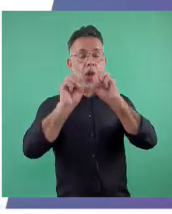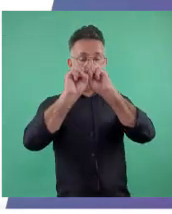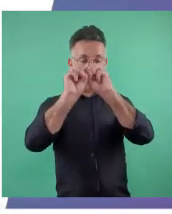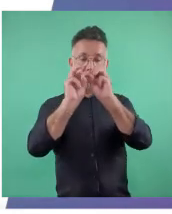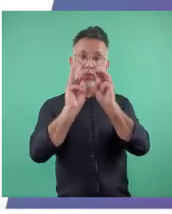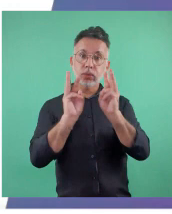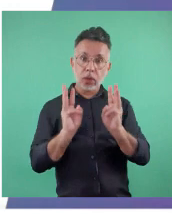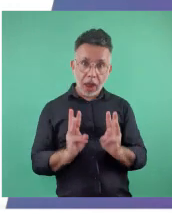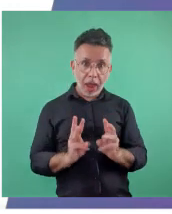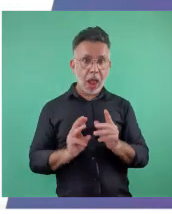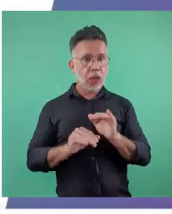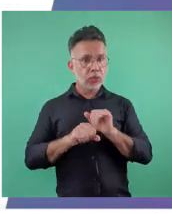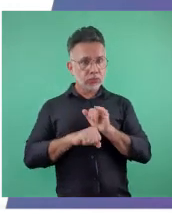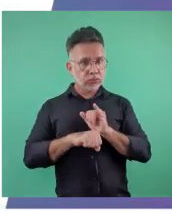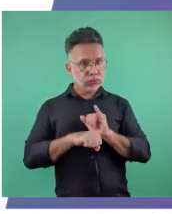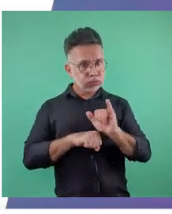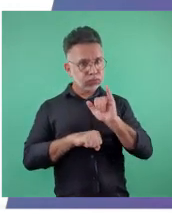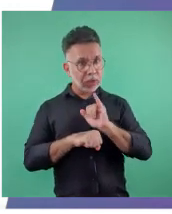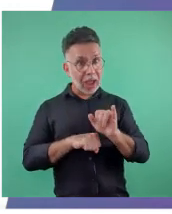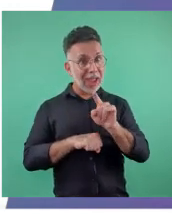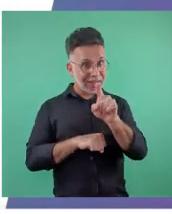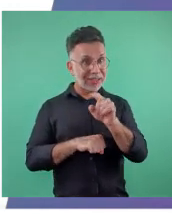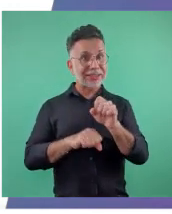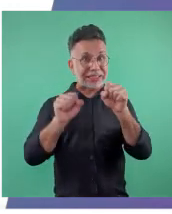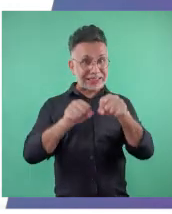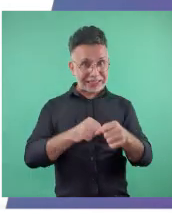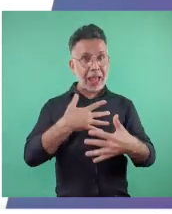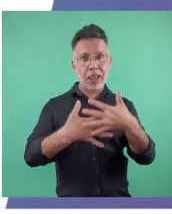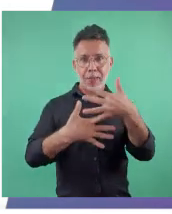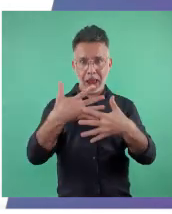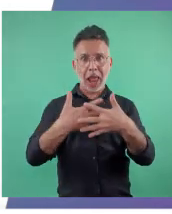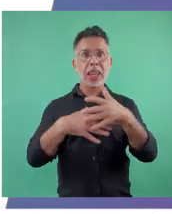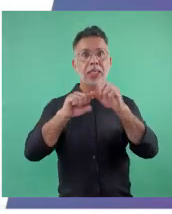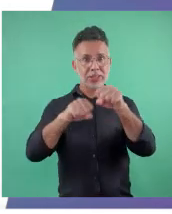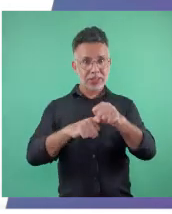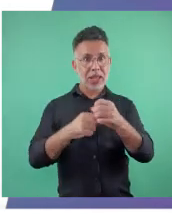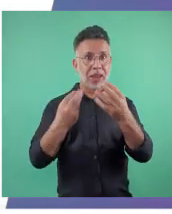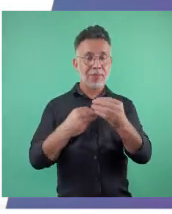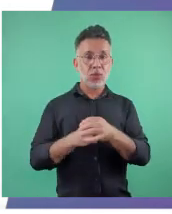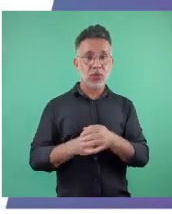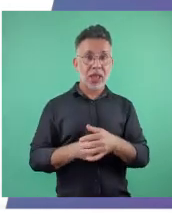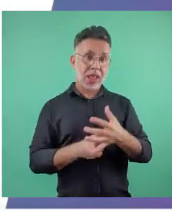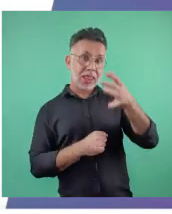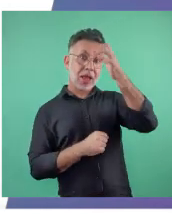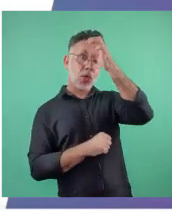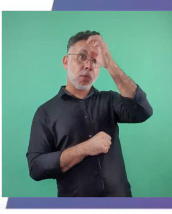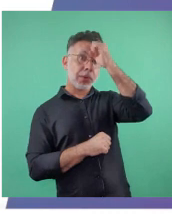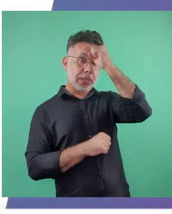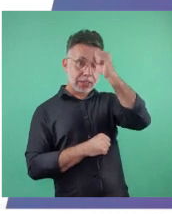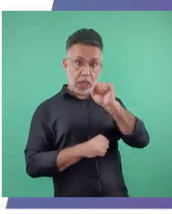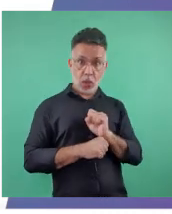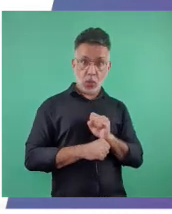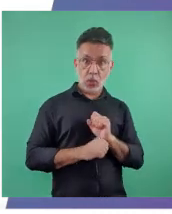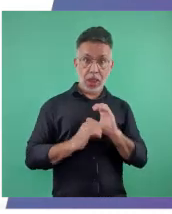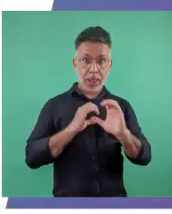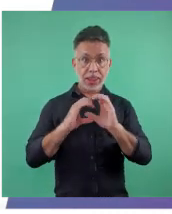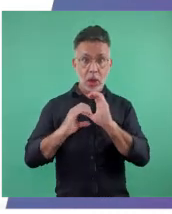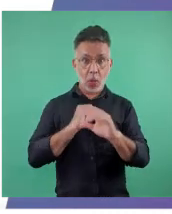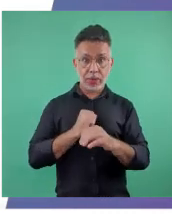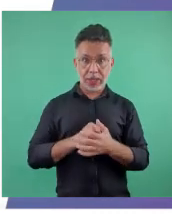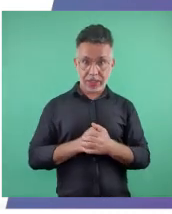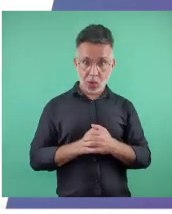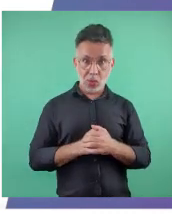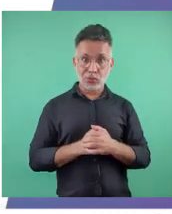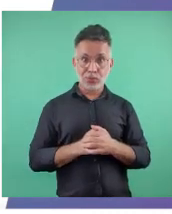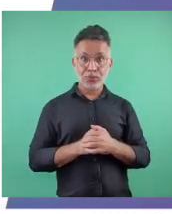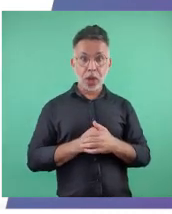pessoas, né? Segundo a Organização Mundial de Saúde, acabou de publicar que isso impacta sim e muito na compreensão e